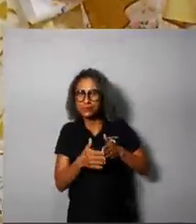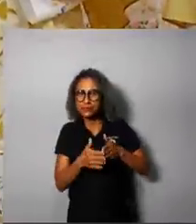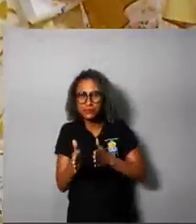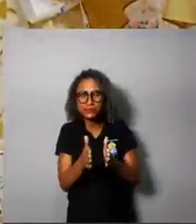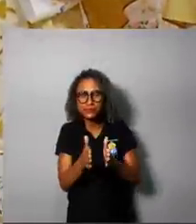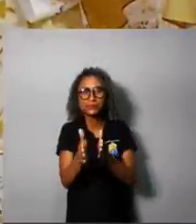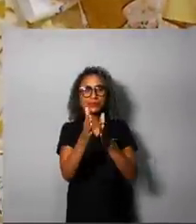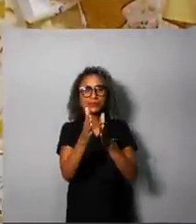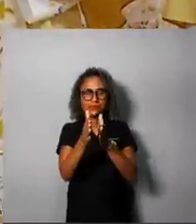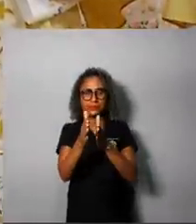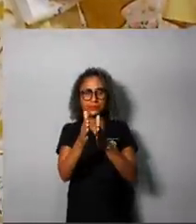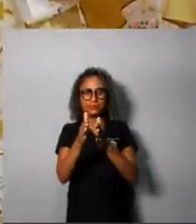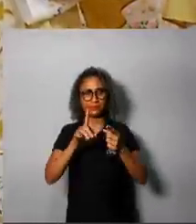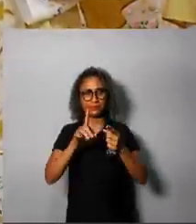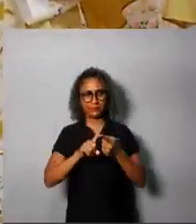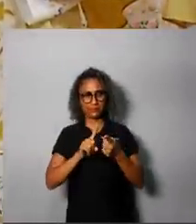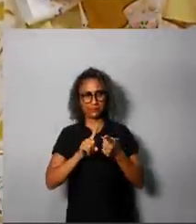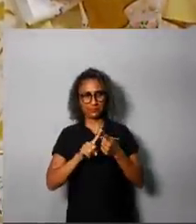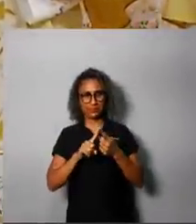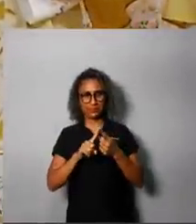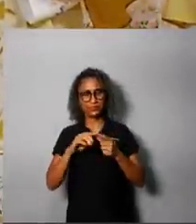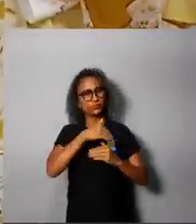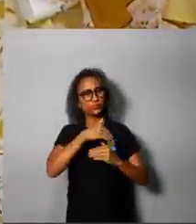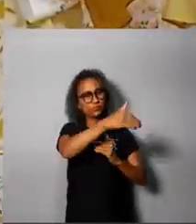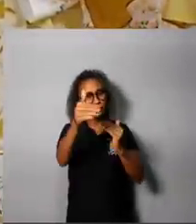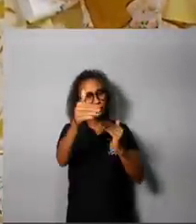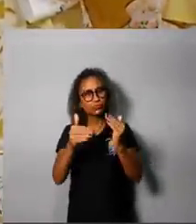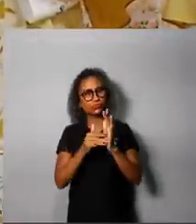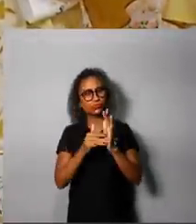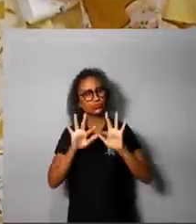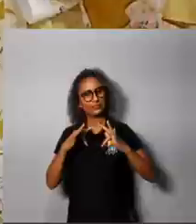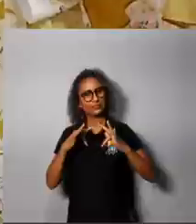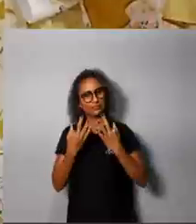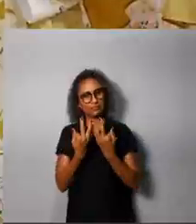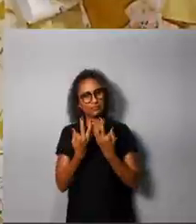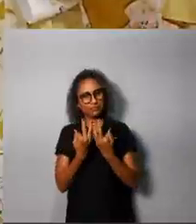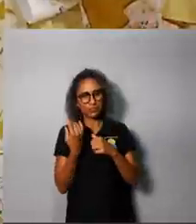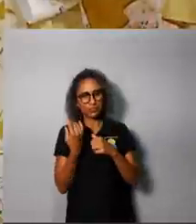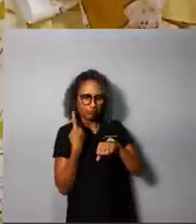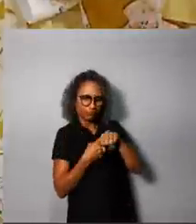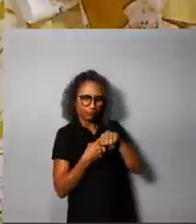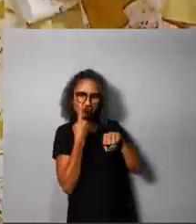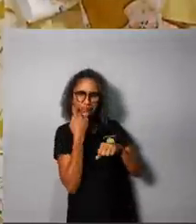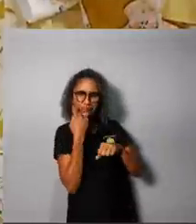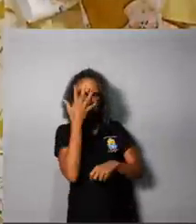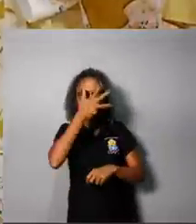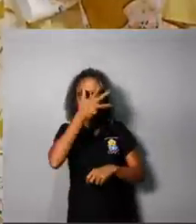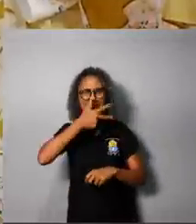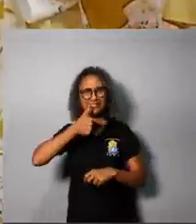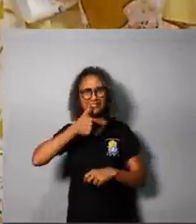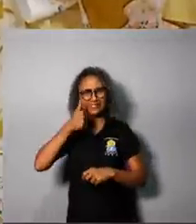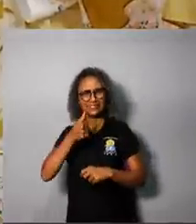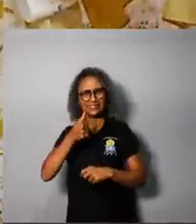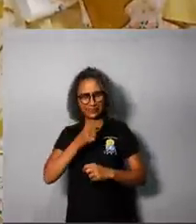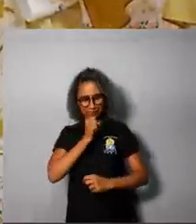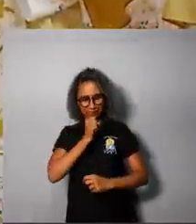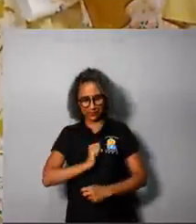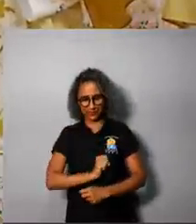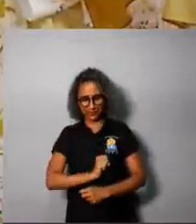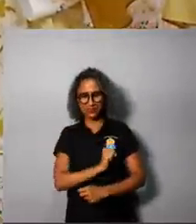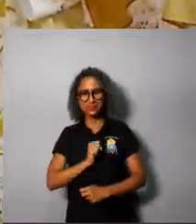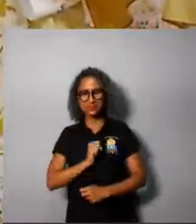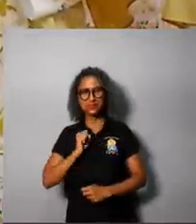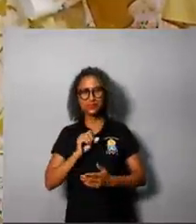as nossas famílias descubram a beleza do sacramento do matrimônio, rezemos